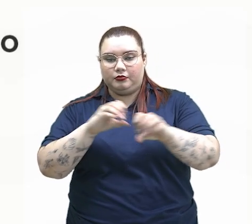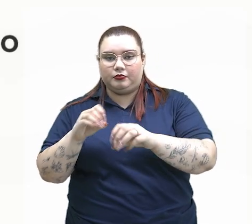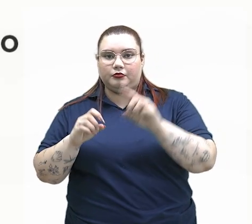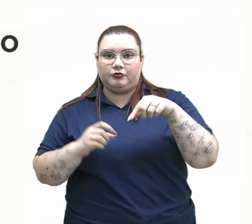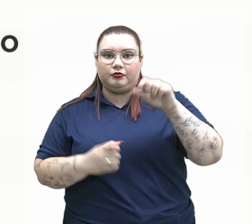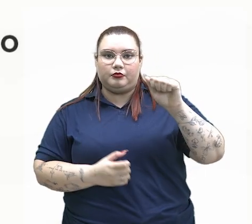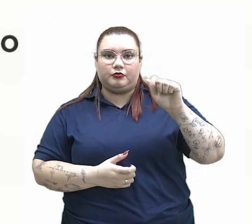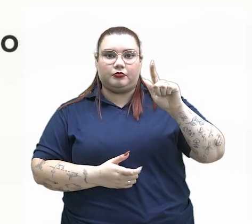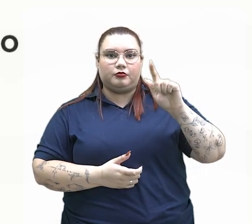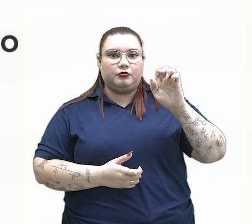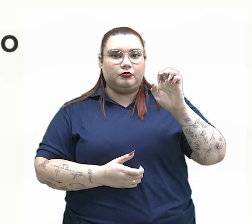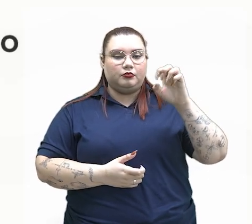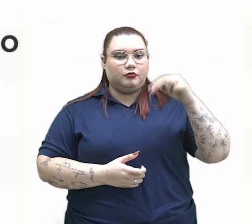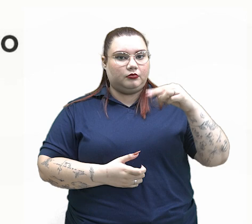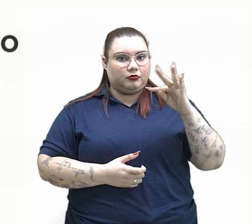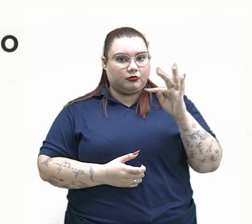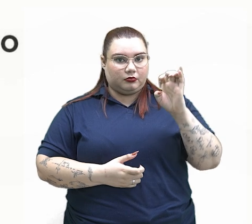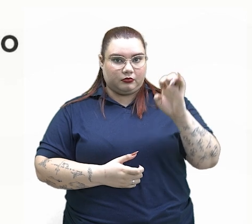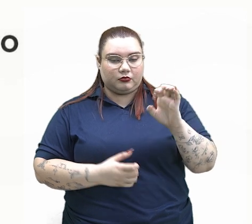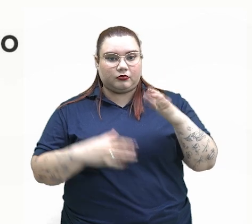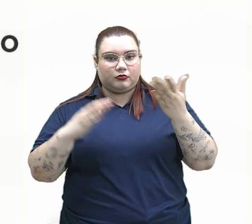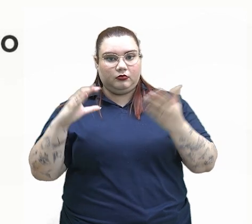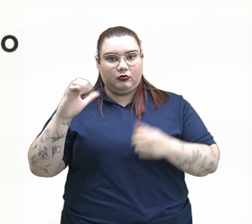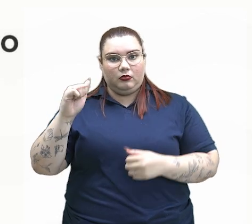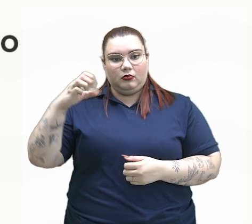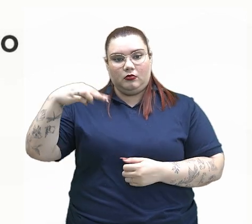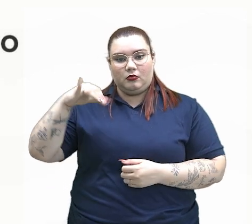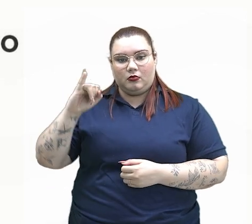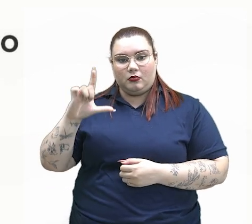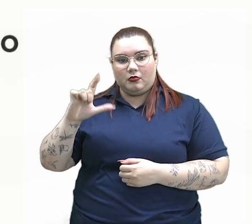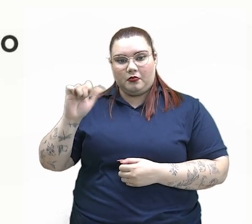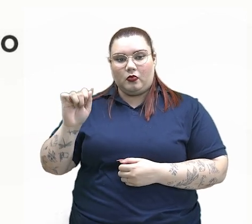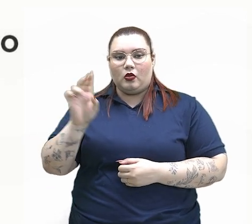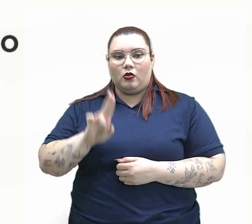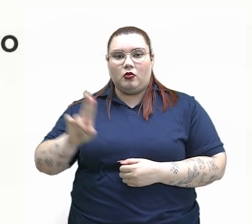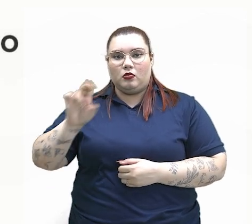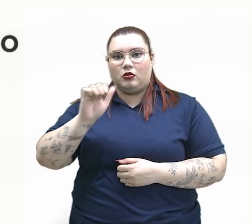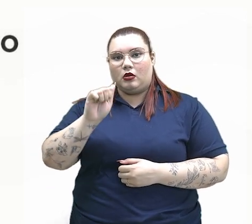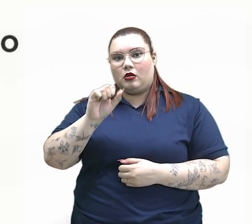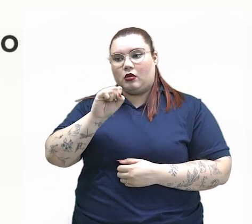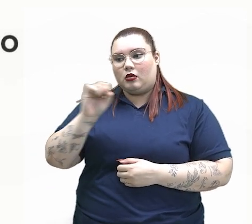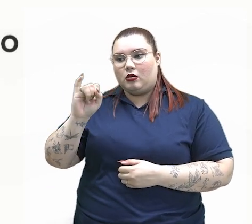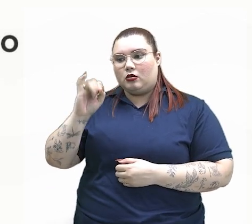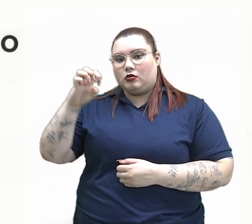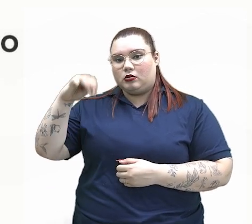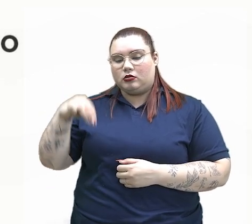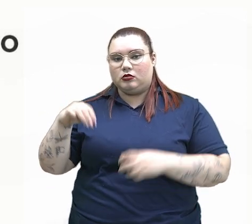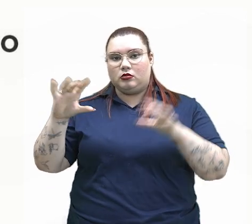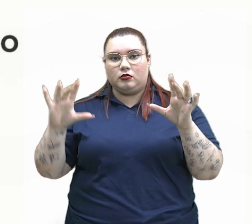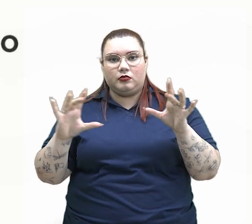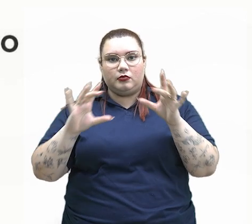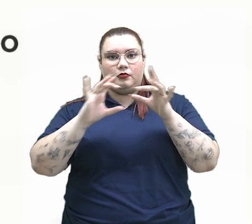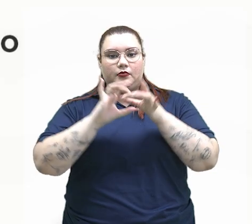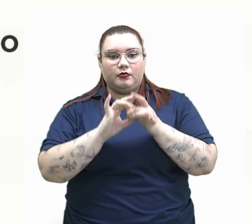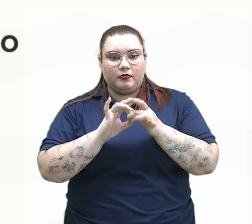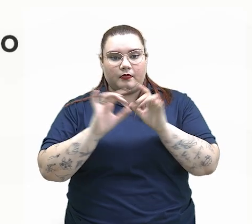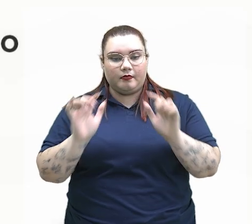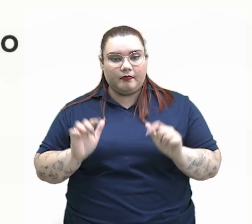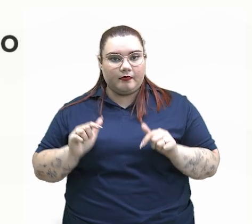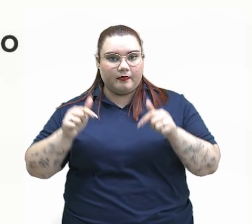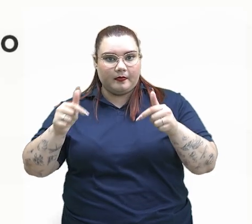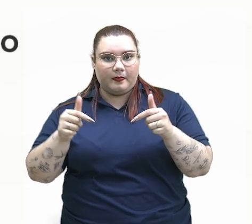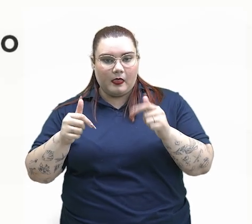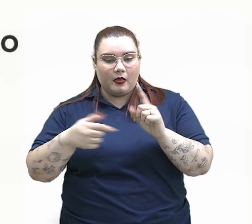Mas uma observação, a Camila, ela usa também o assim, para fazer o quê? Conectar a ação